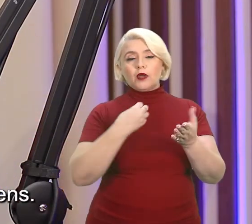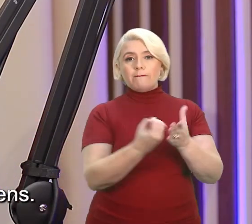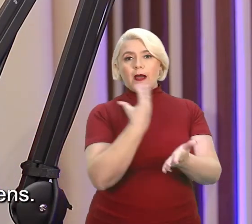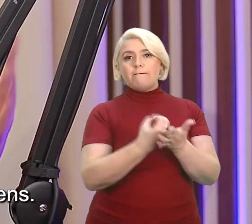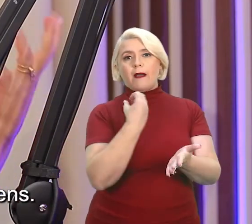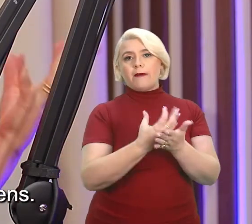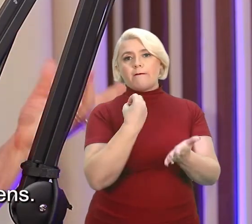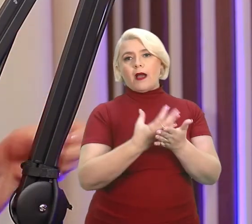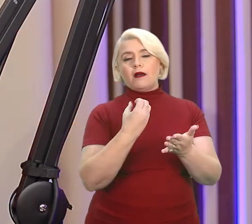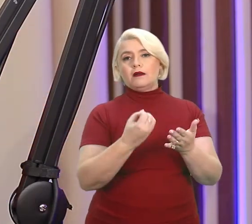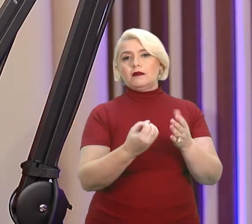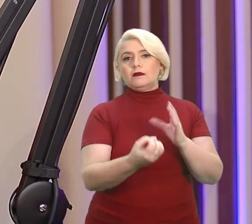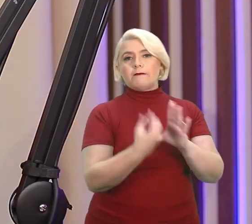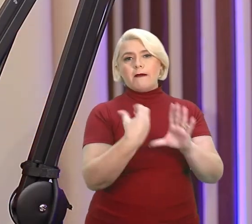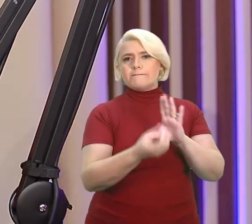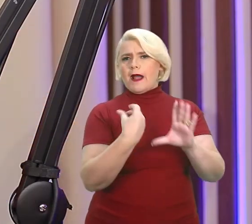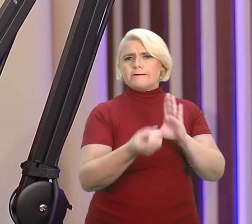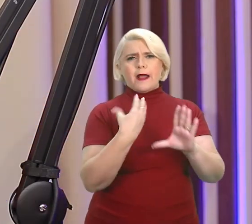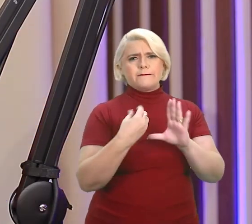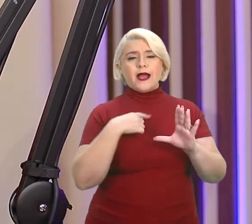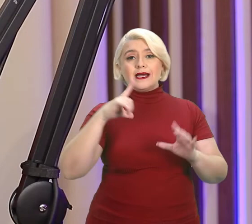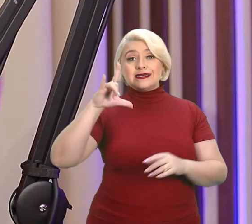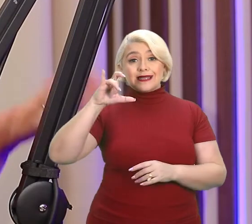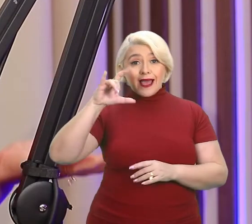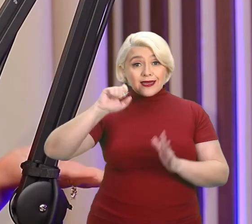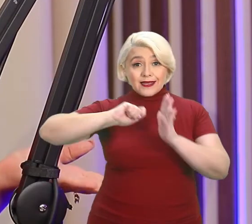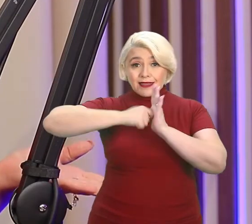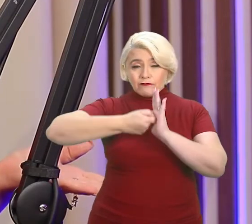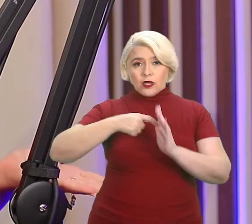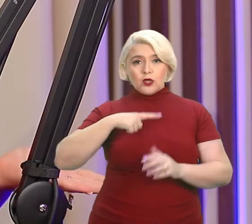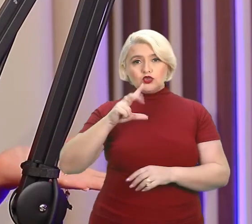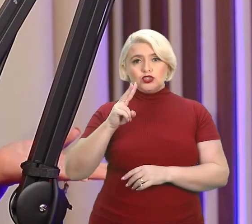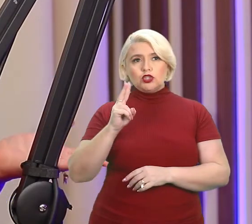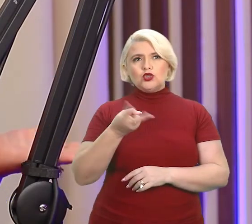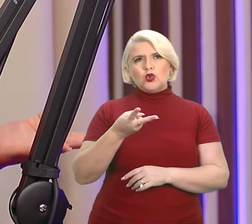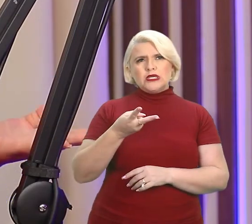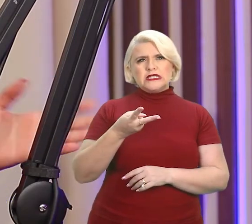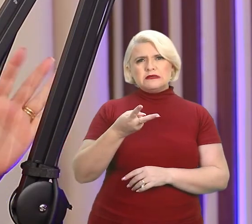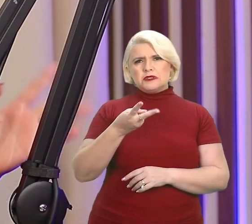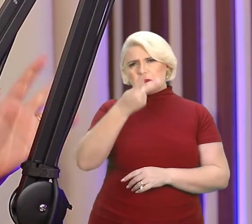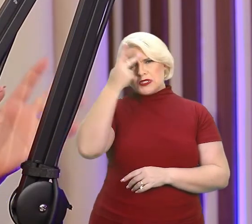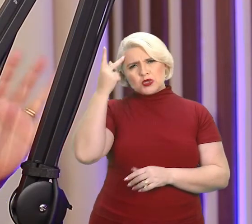muitas mensagens. O Instagram eu tinha 2, 3 mil